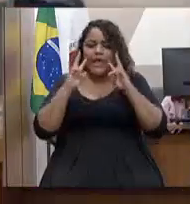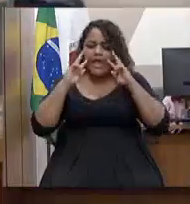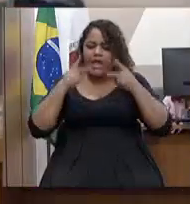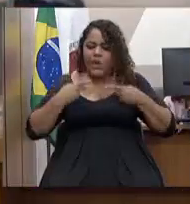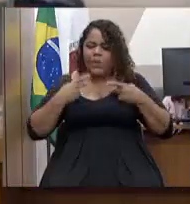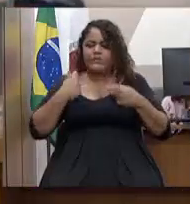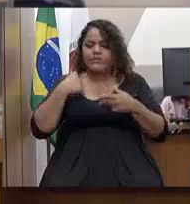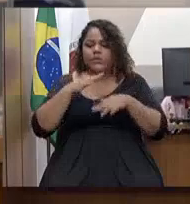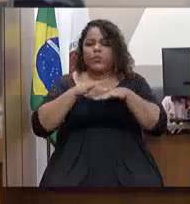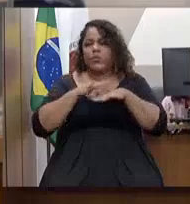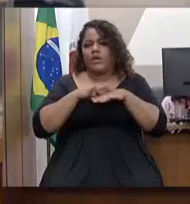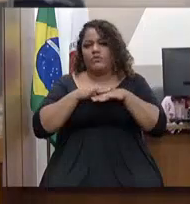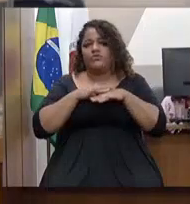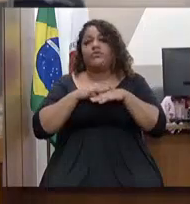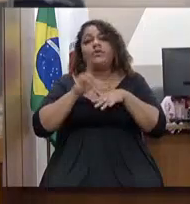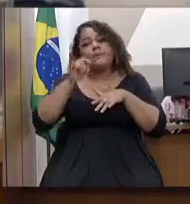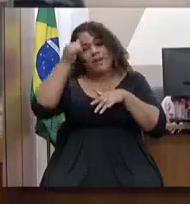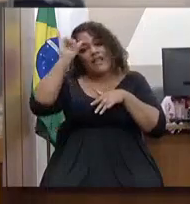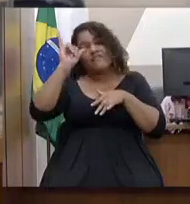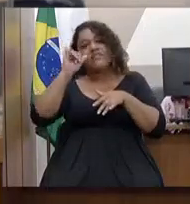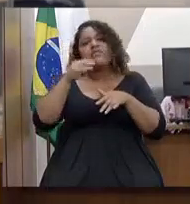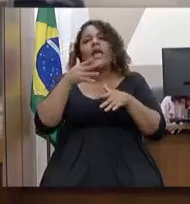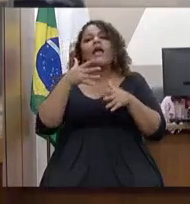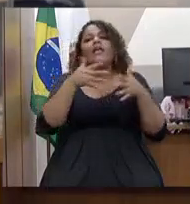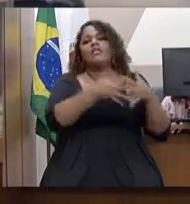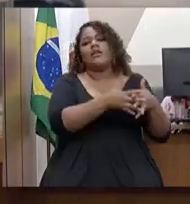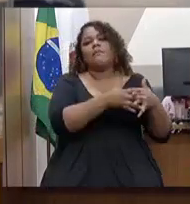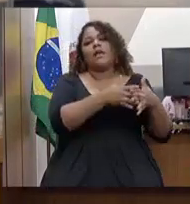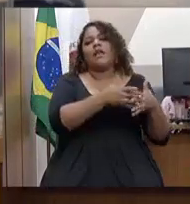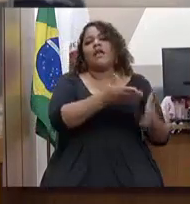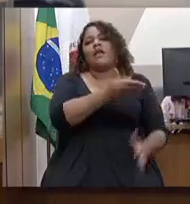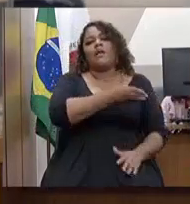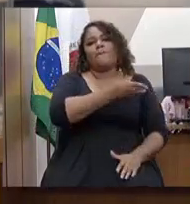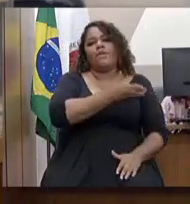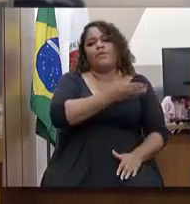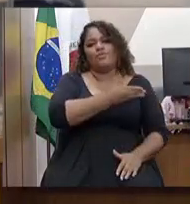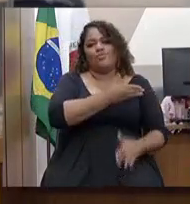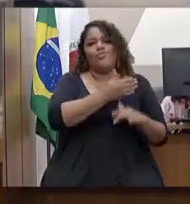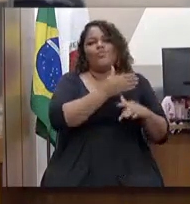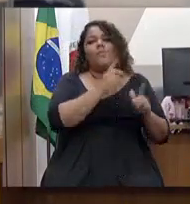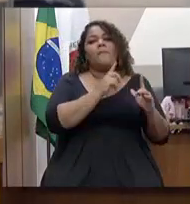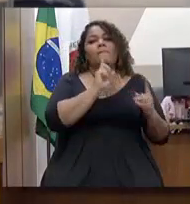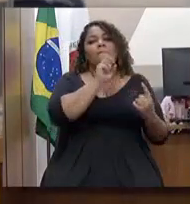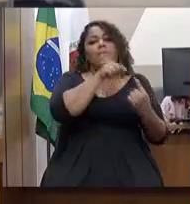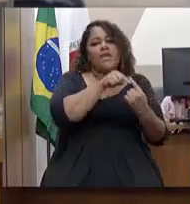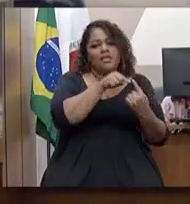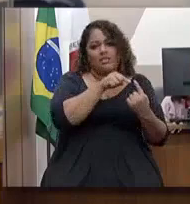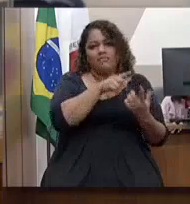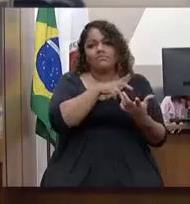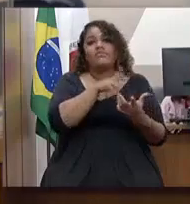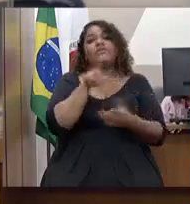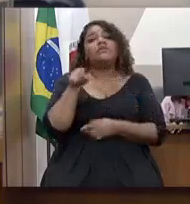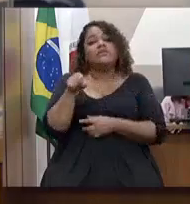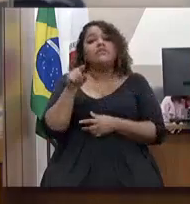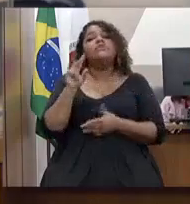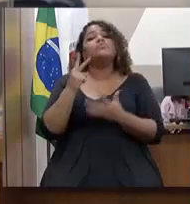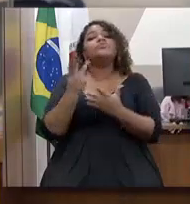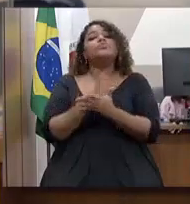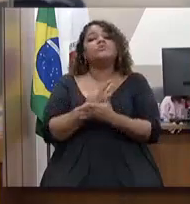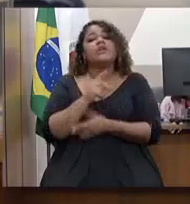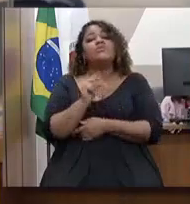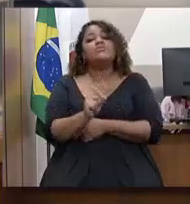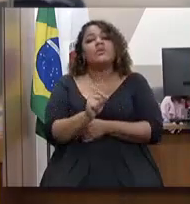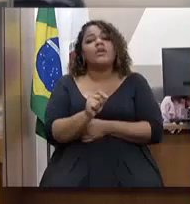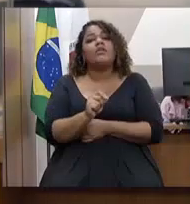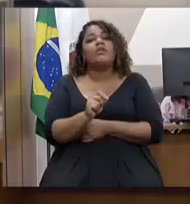isso tudo tem contribuído e coloca todos os dias os trabalhadores e trabalhadores adoecidos e em Perigo no Brasil